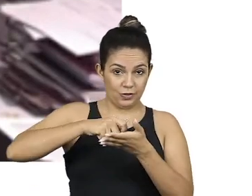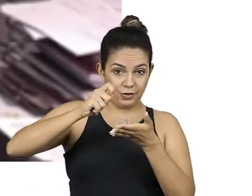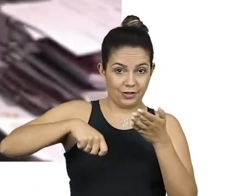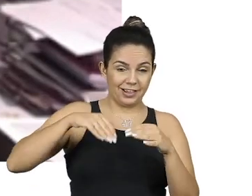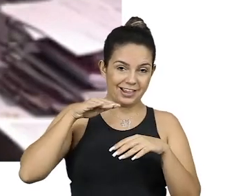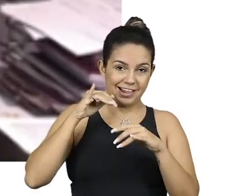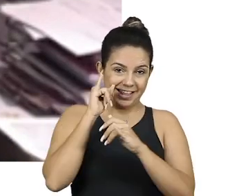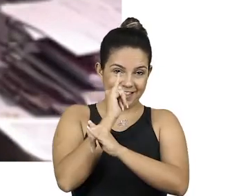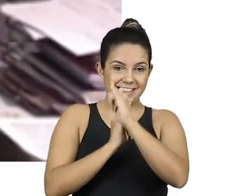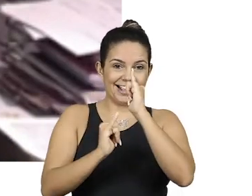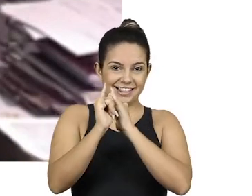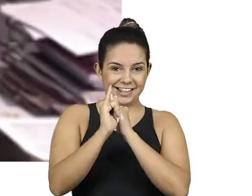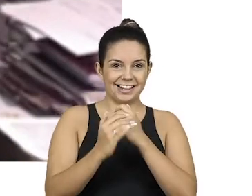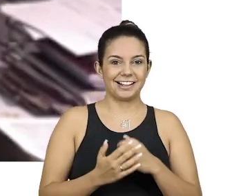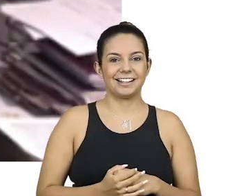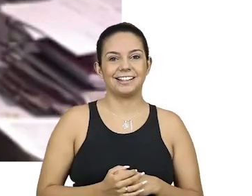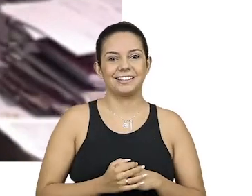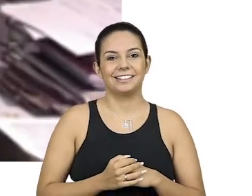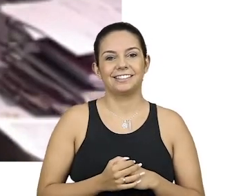virtual.